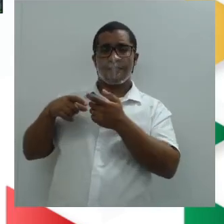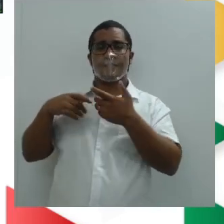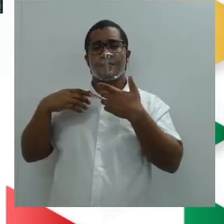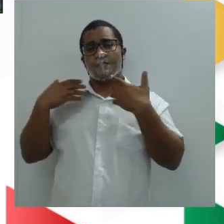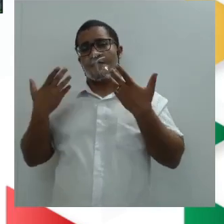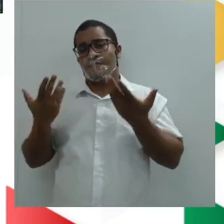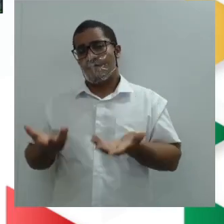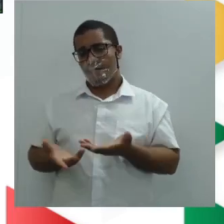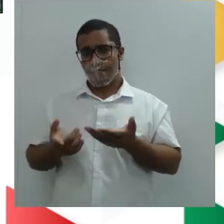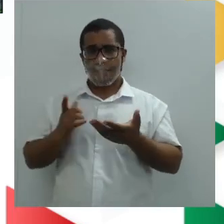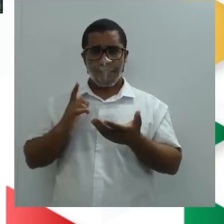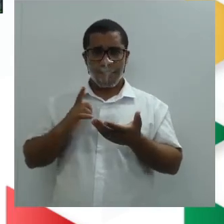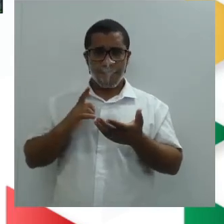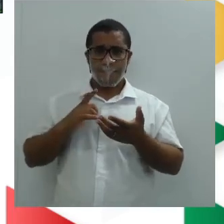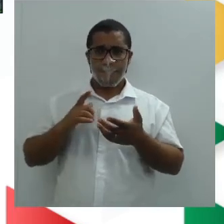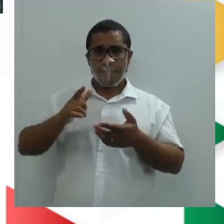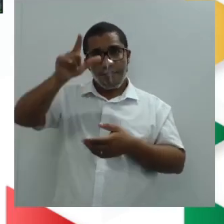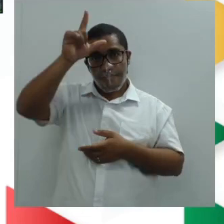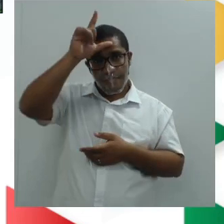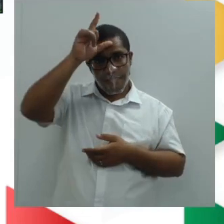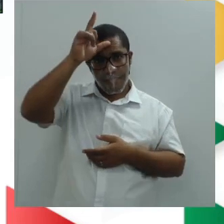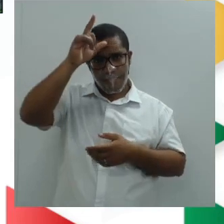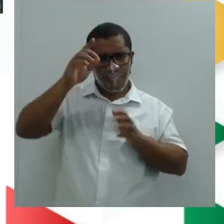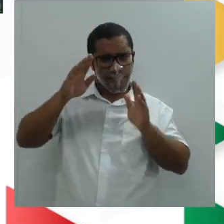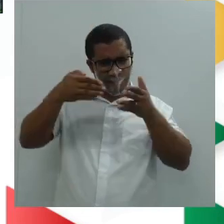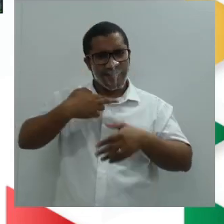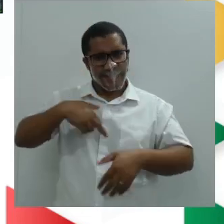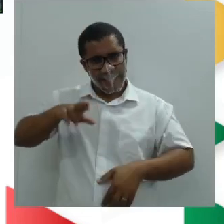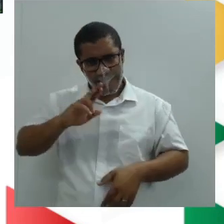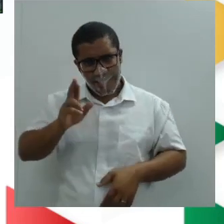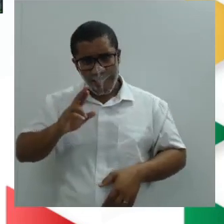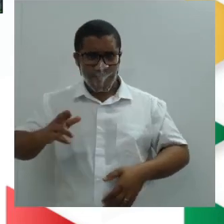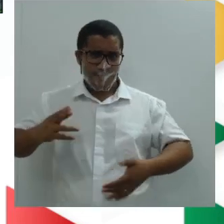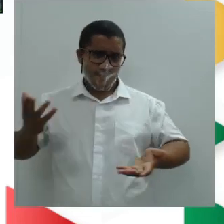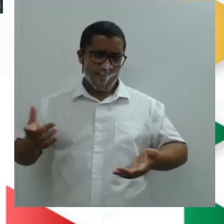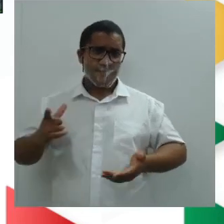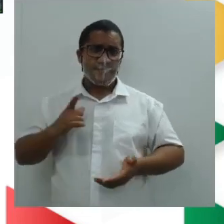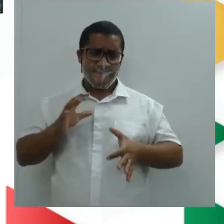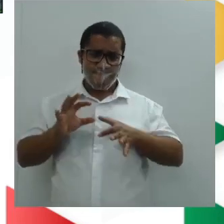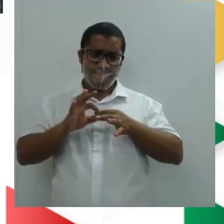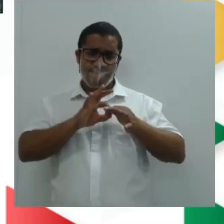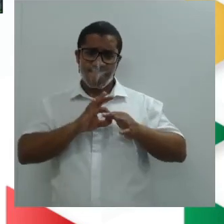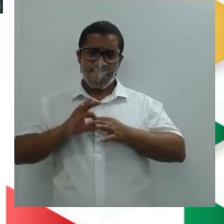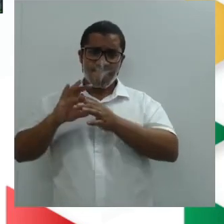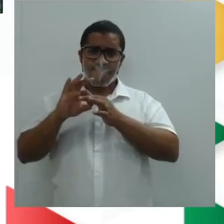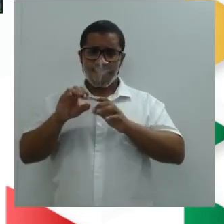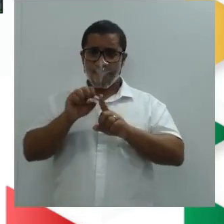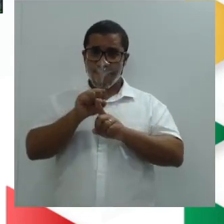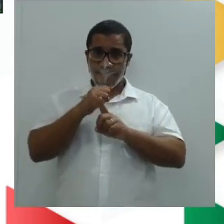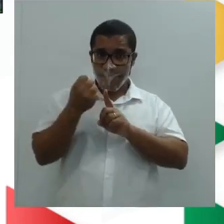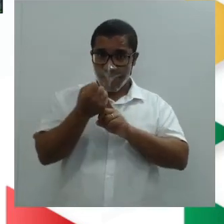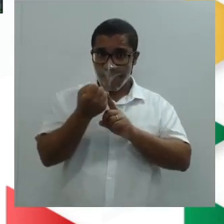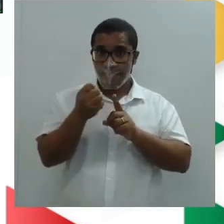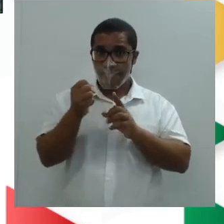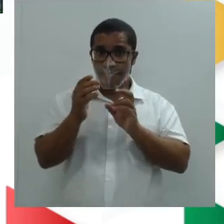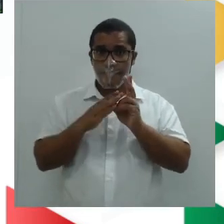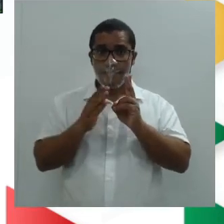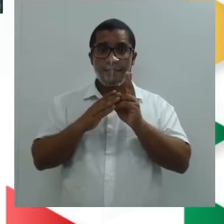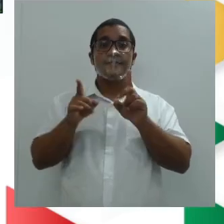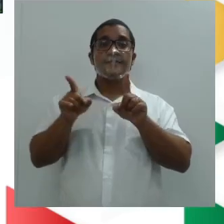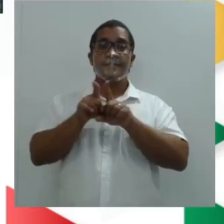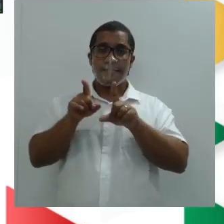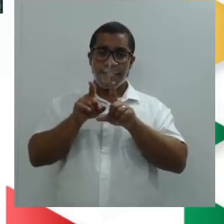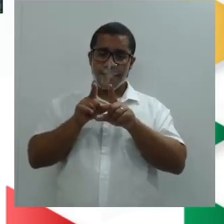ou no campo religioso, né? Então, essa sociedade indígena, ela também tem a